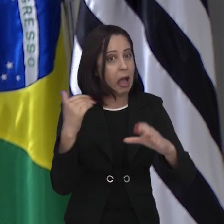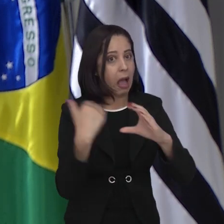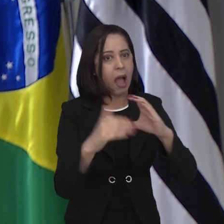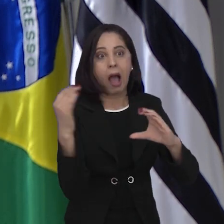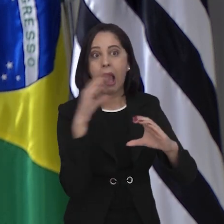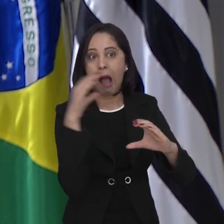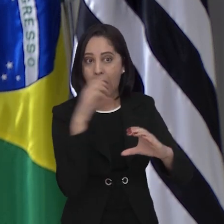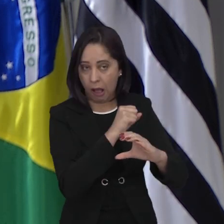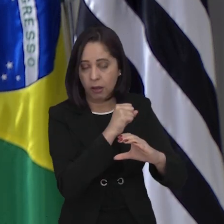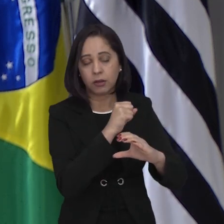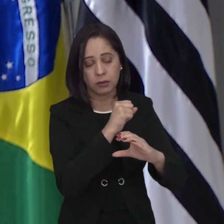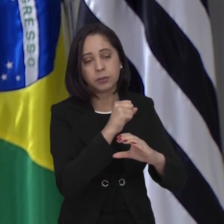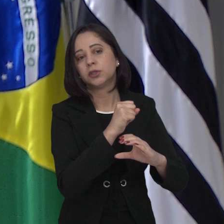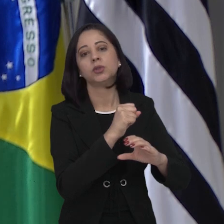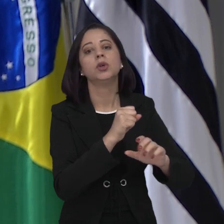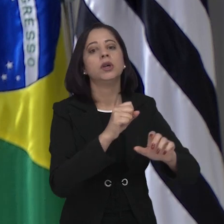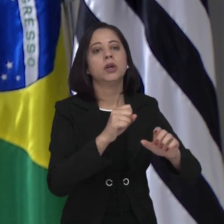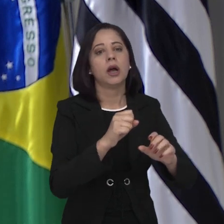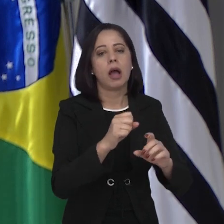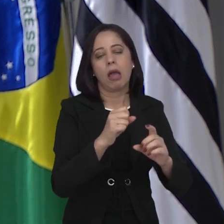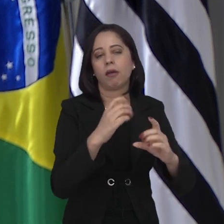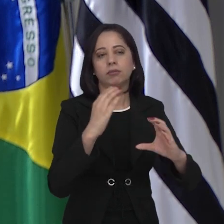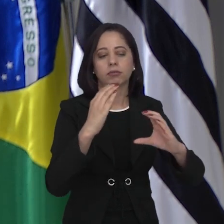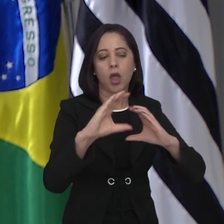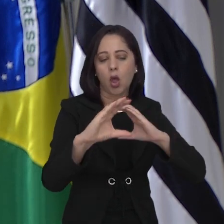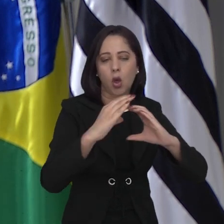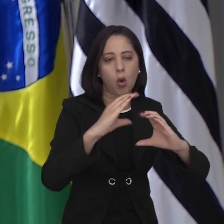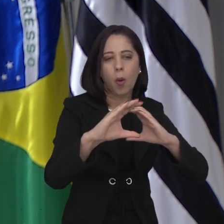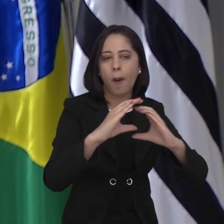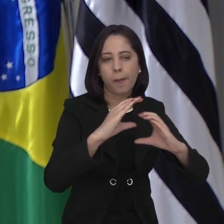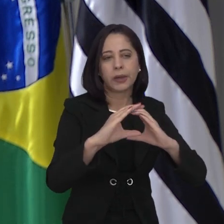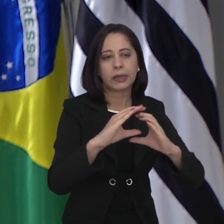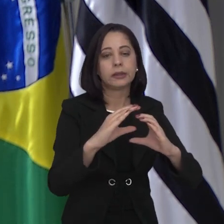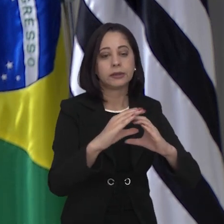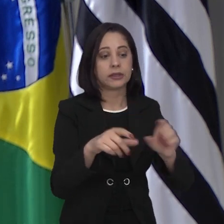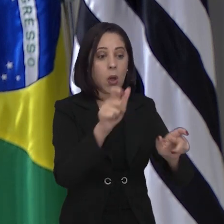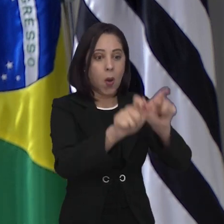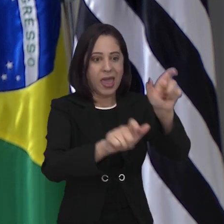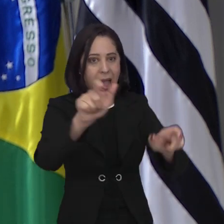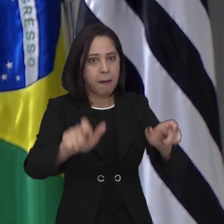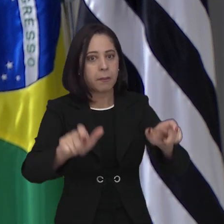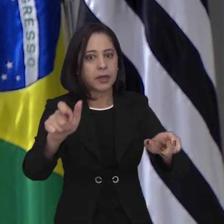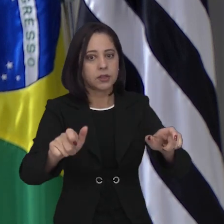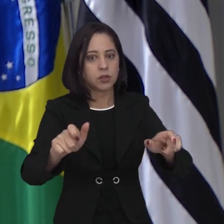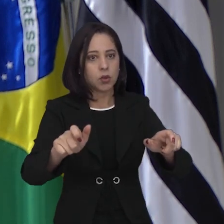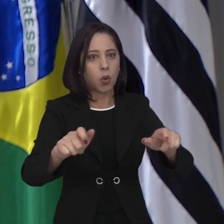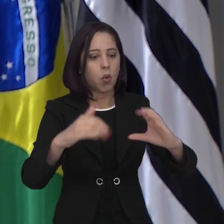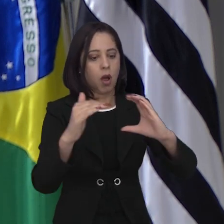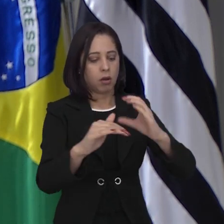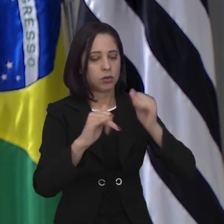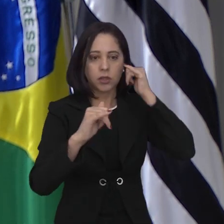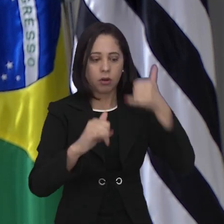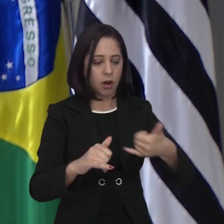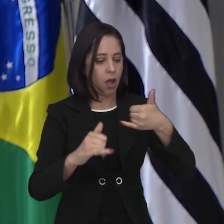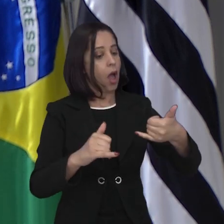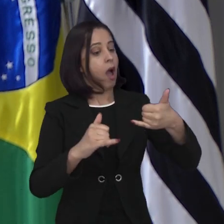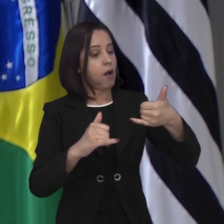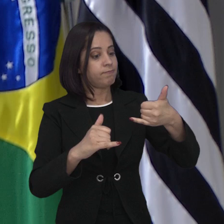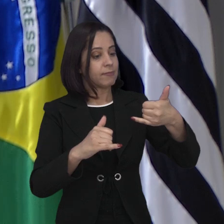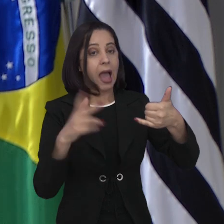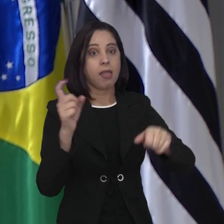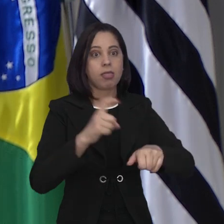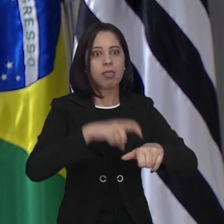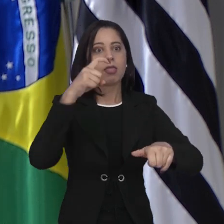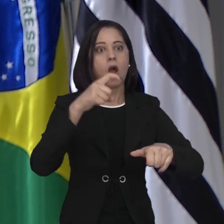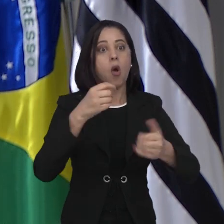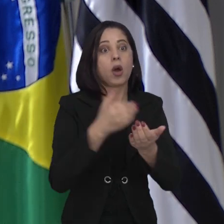bastante rápida, via WhatsApp, né, que é o grupo de trabalho, para que esses moradores também já possam começar a ter,